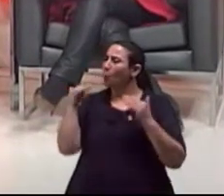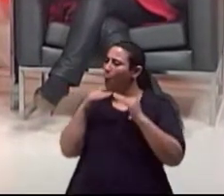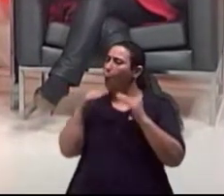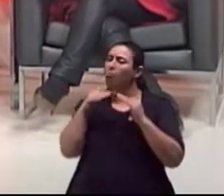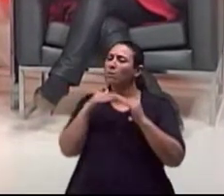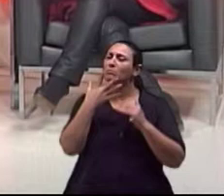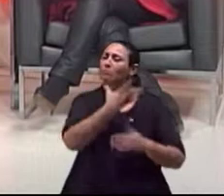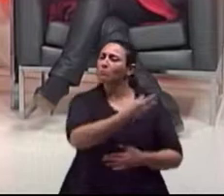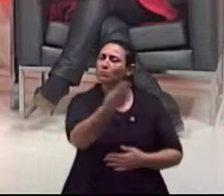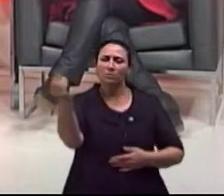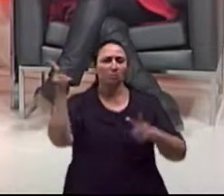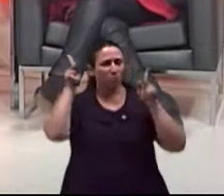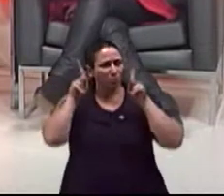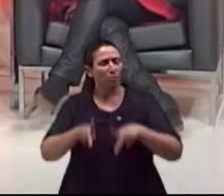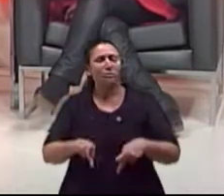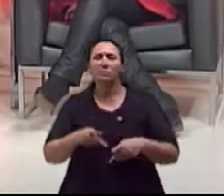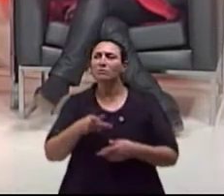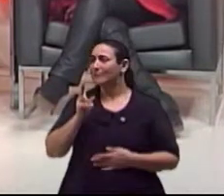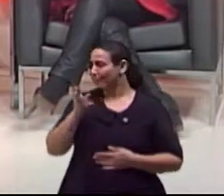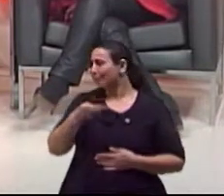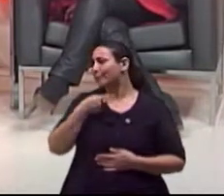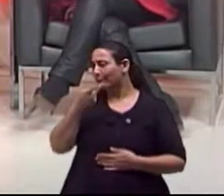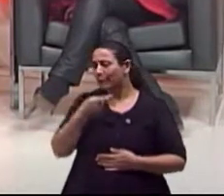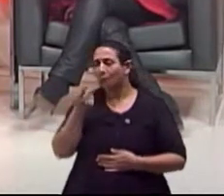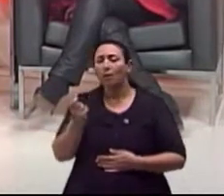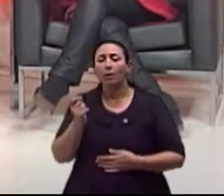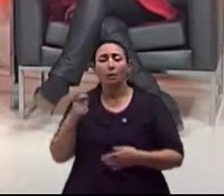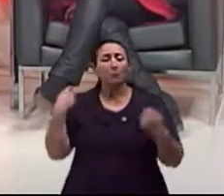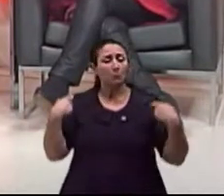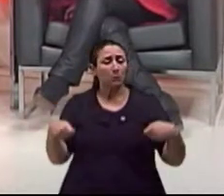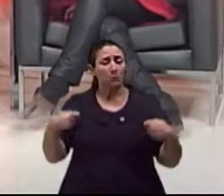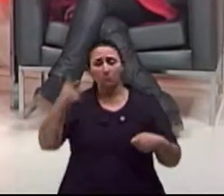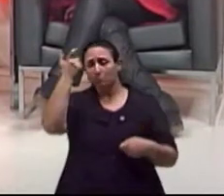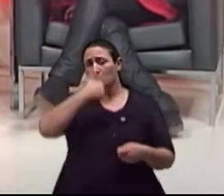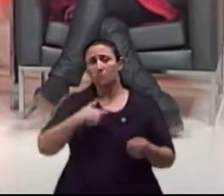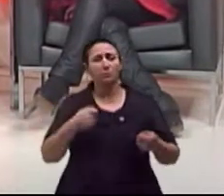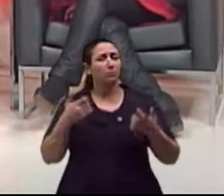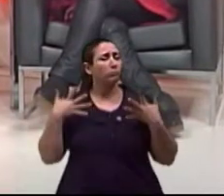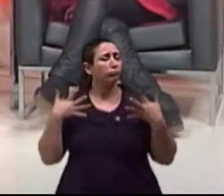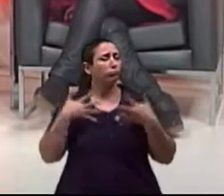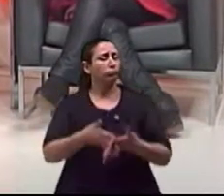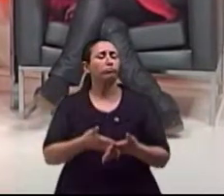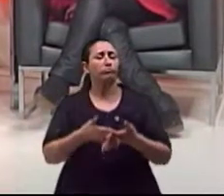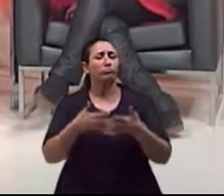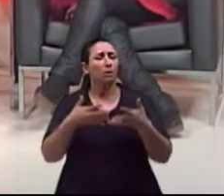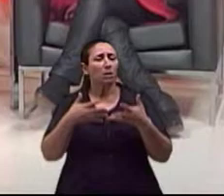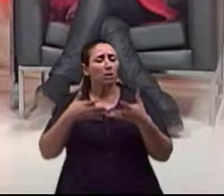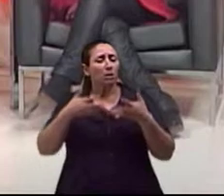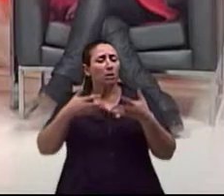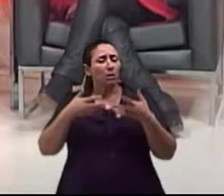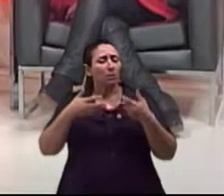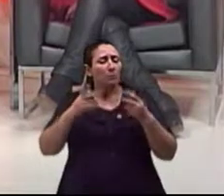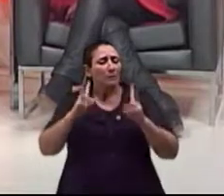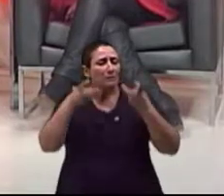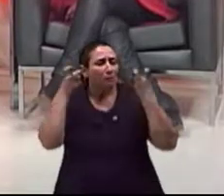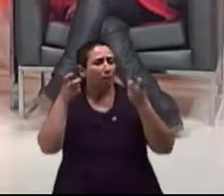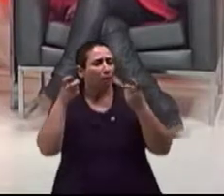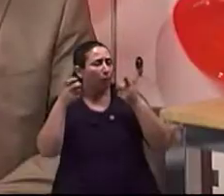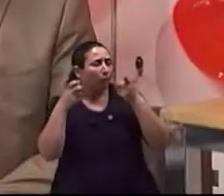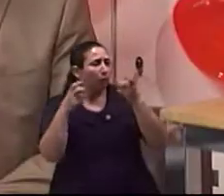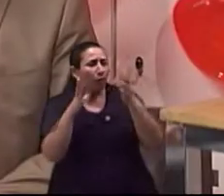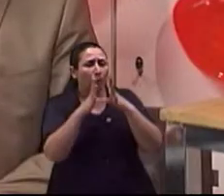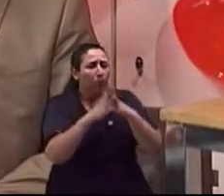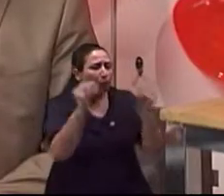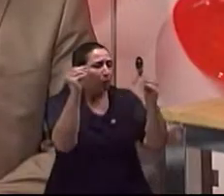assim o ser humano precisa de grandes conflitos ou grandes tragédias muitas vezes para tomar consciência de que isso